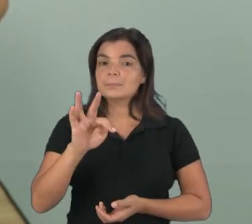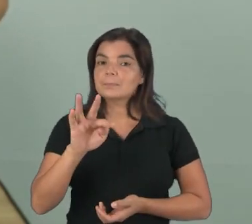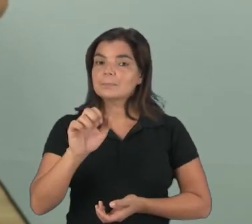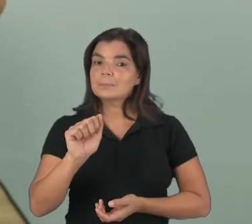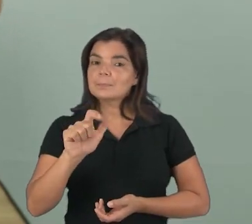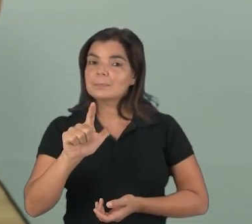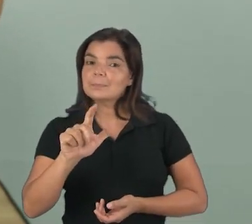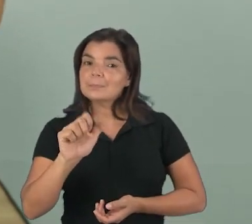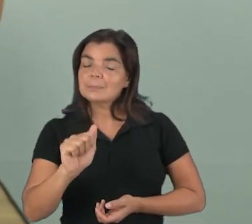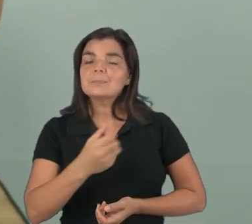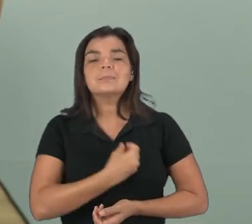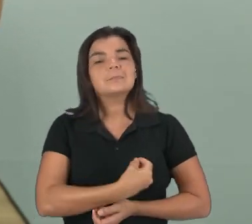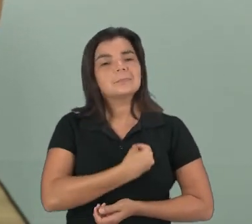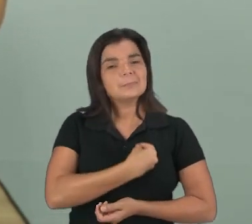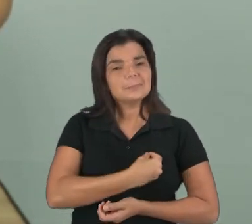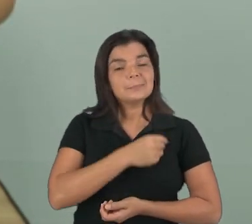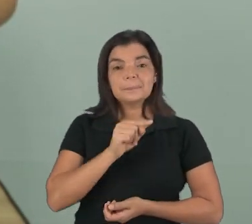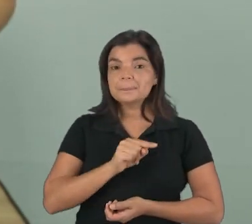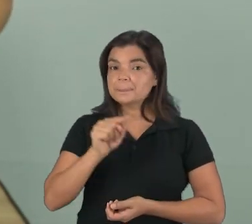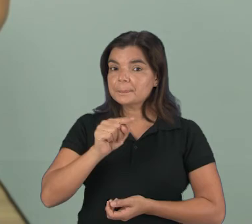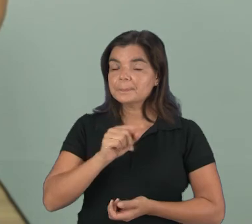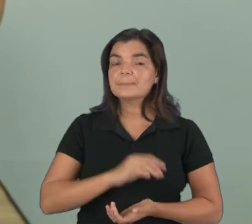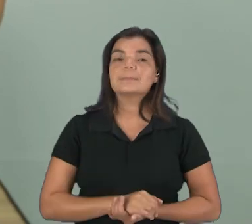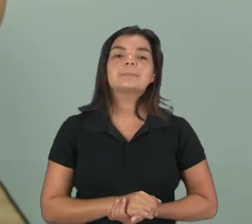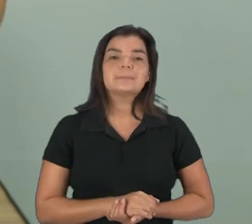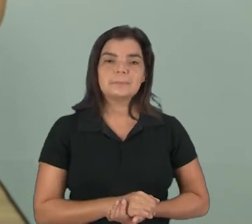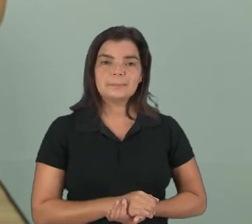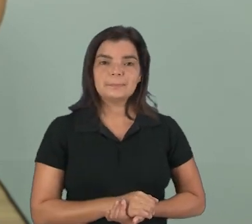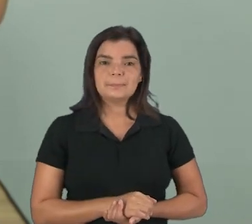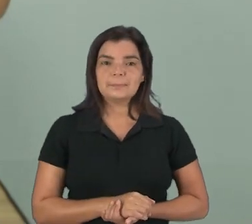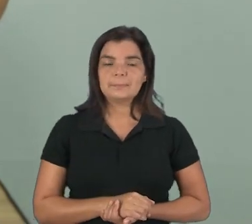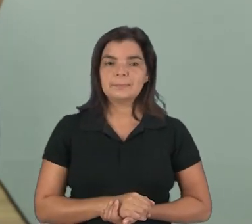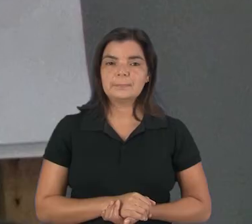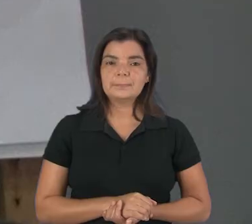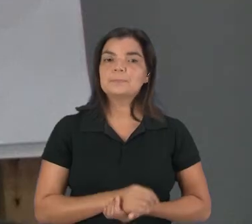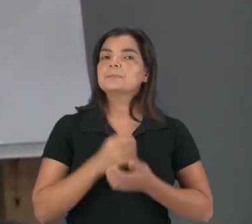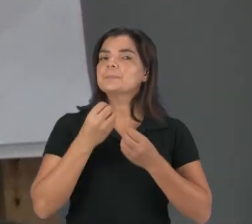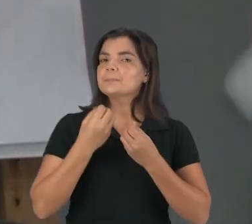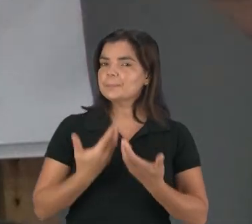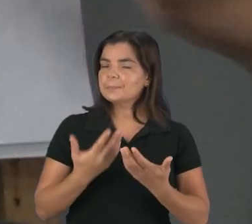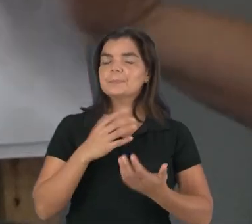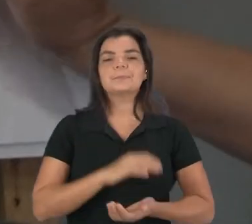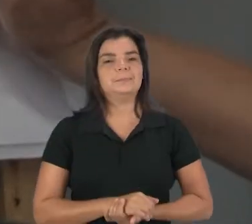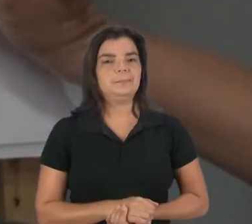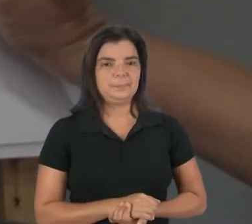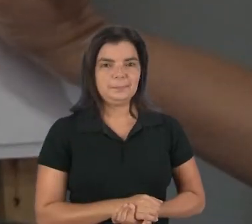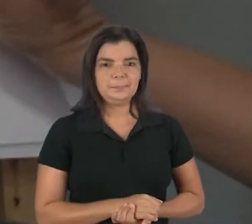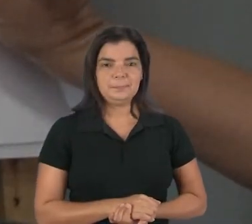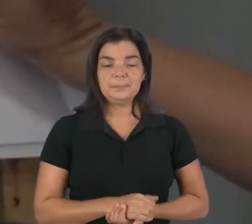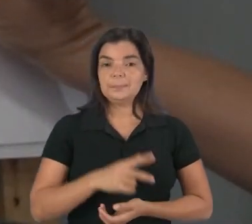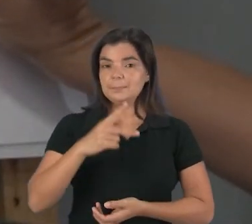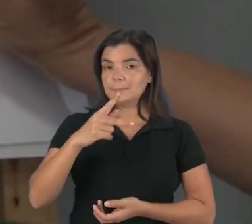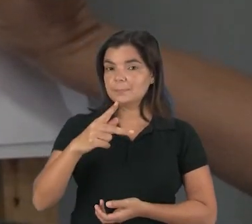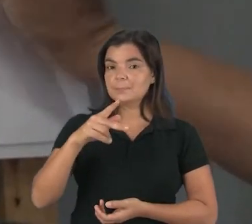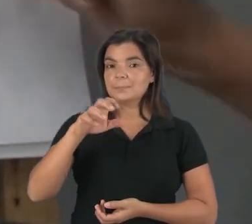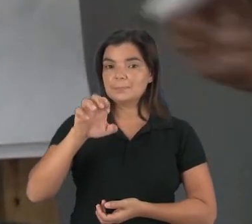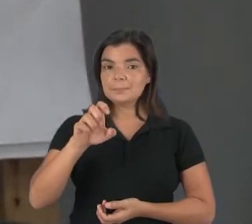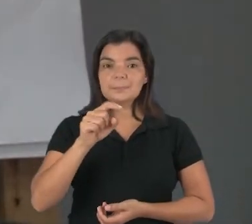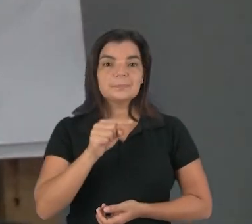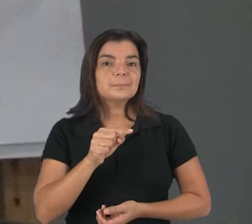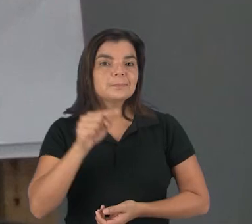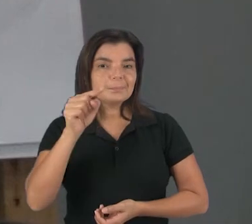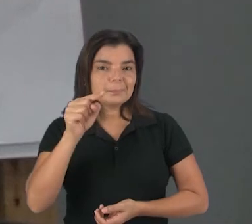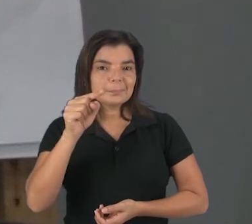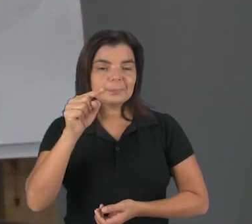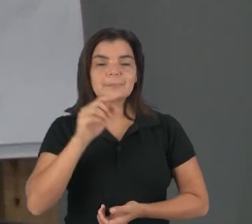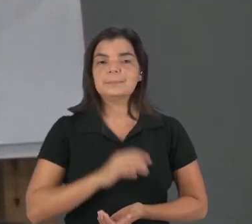Onde estaria a presença do sinal agudo? Pétala. Muito bem. Na primeira sílaba,